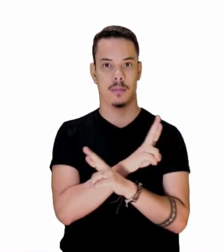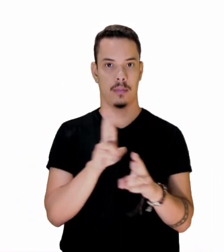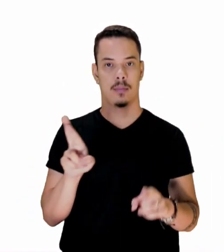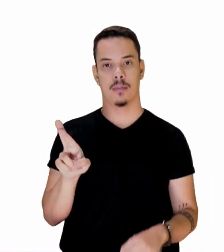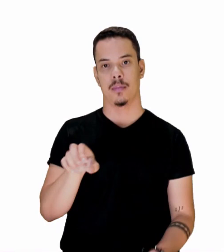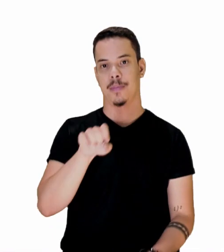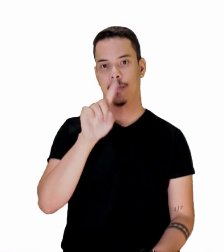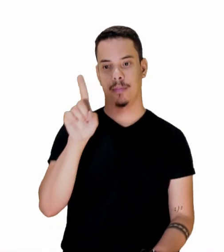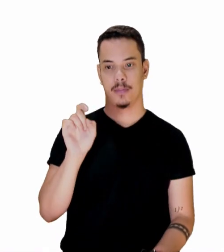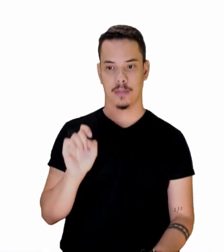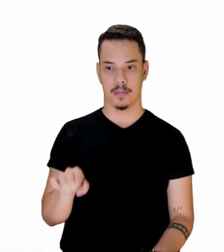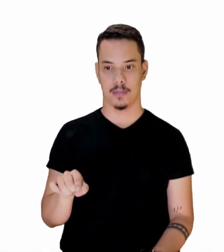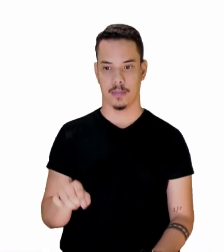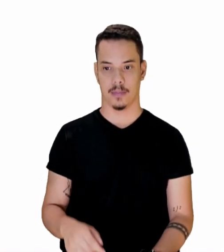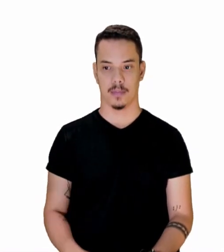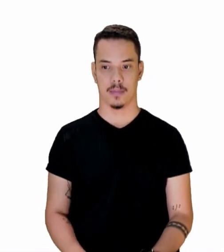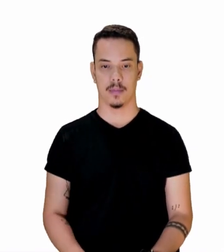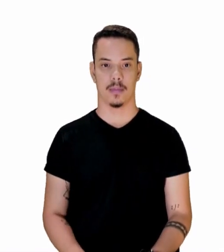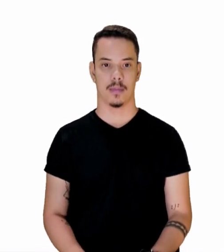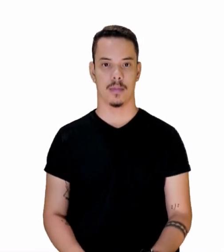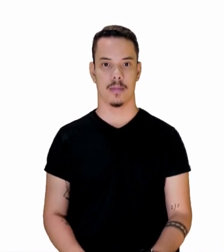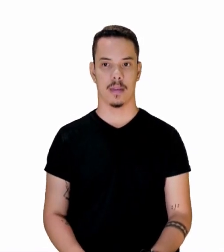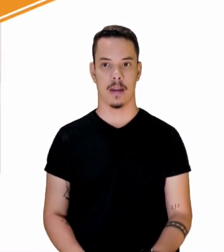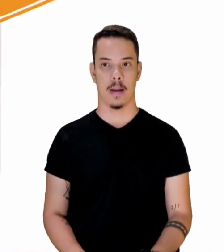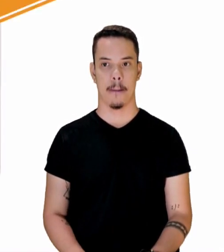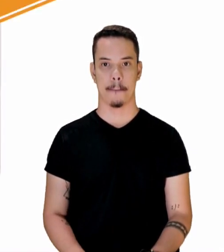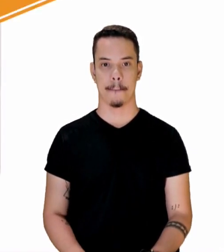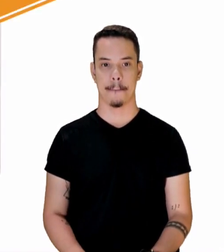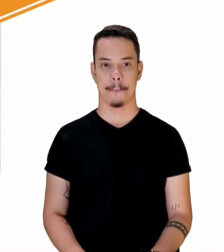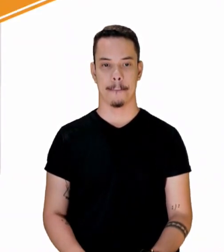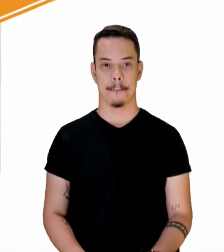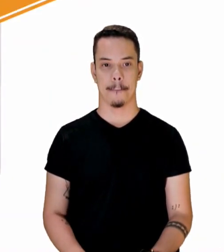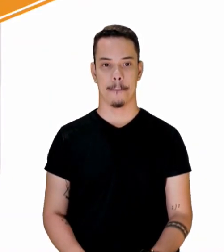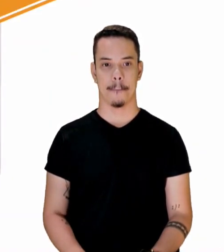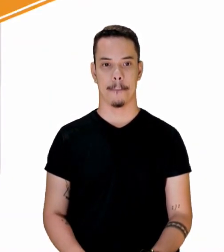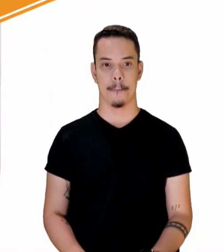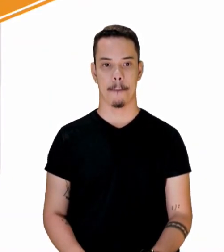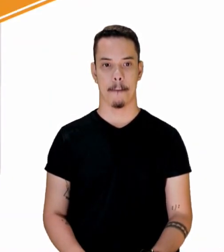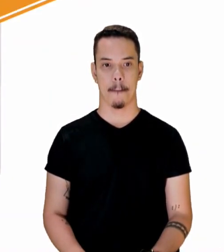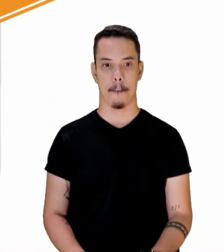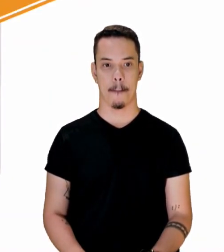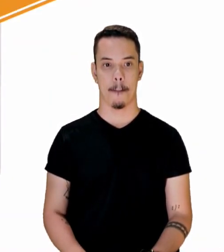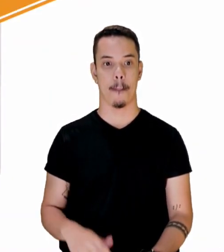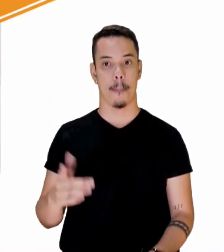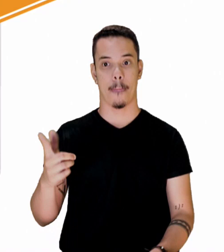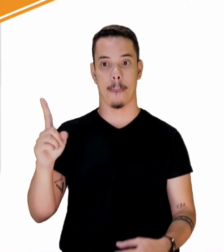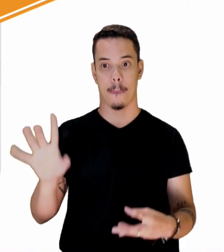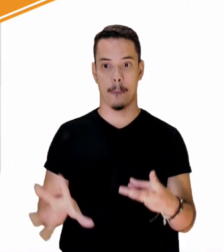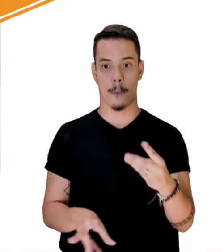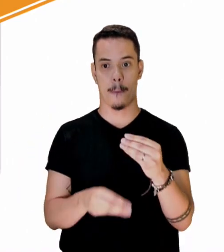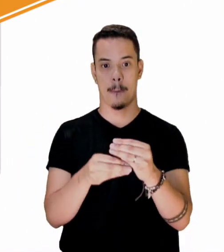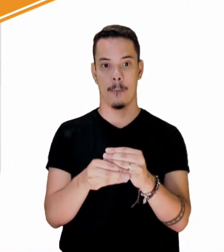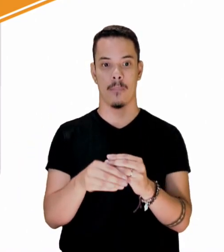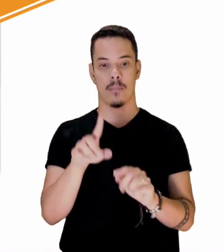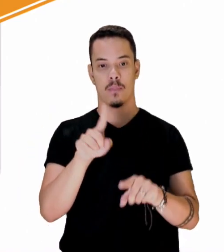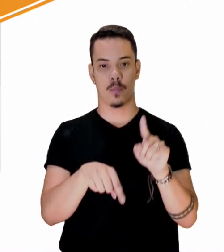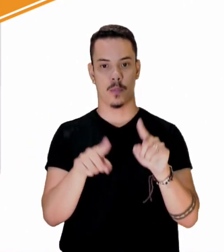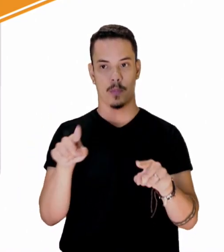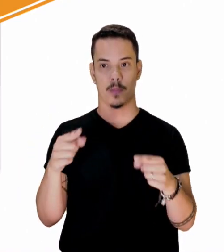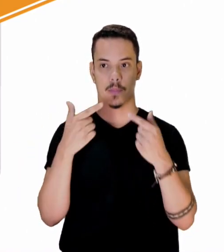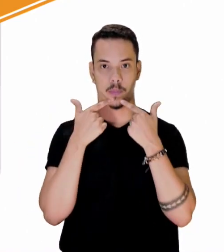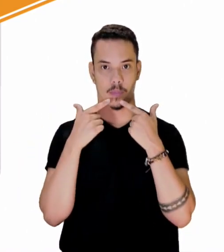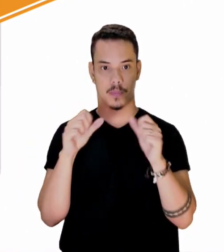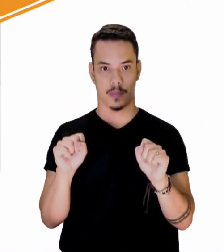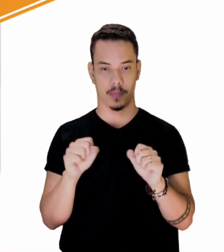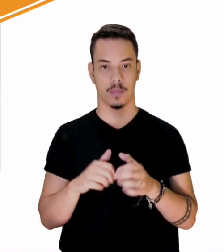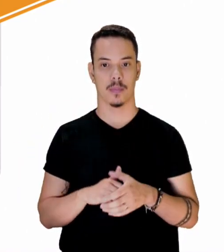e interrogativos. Certinho? Mas aqui para vocês chegando a questão da variação